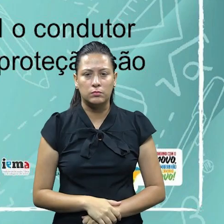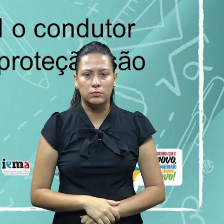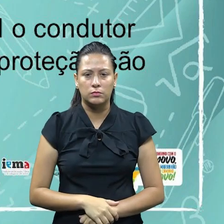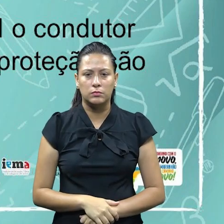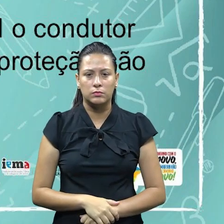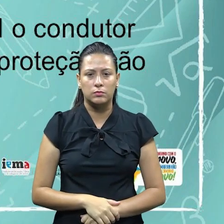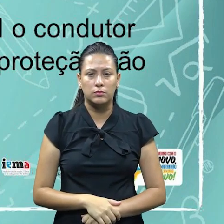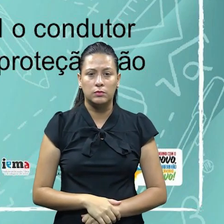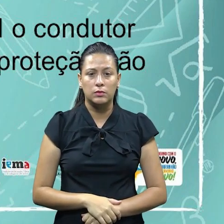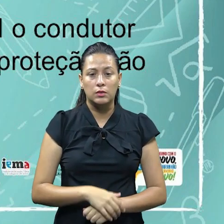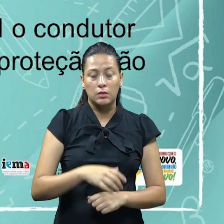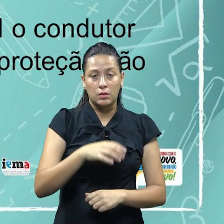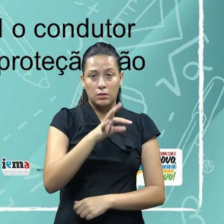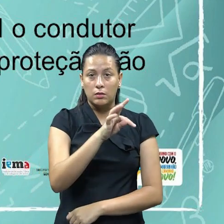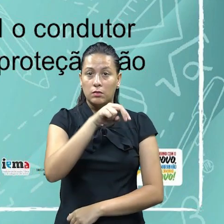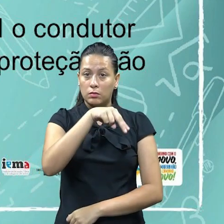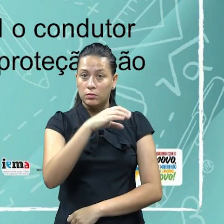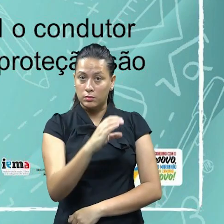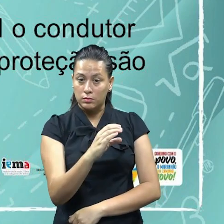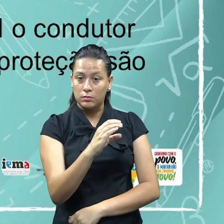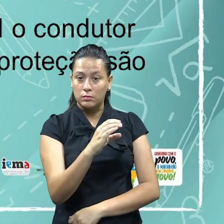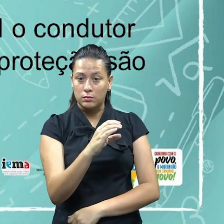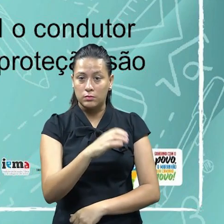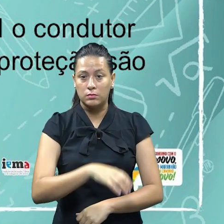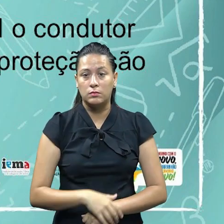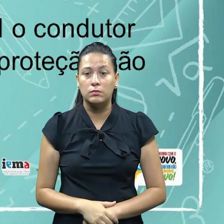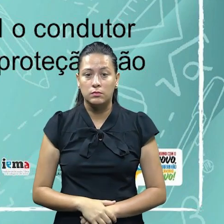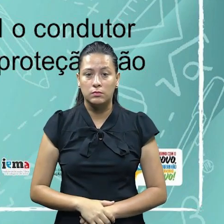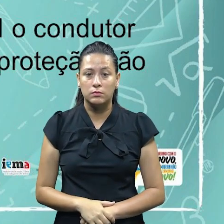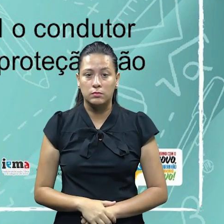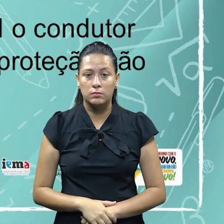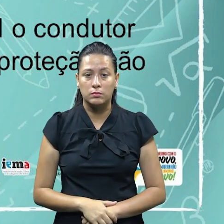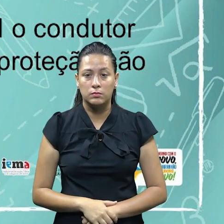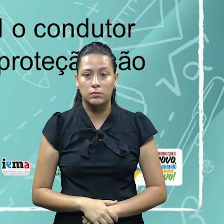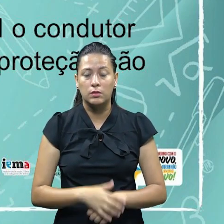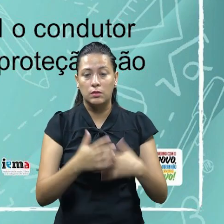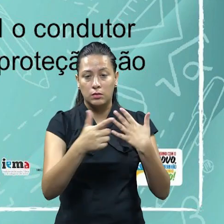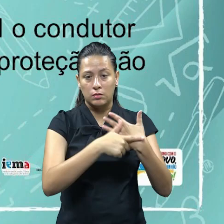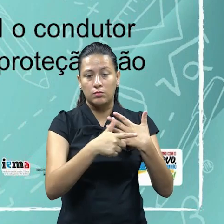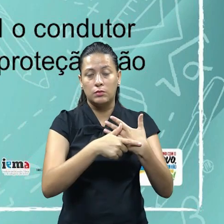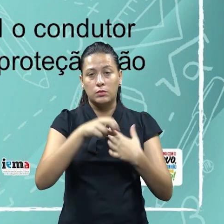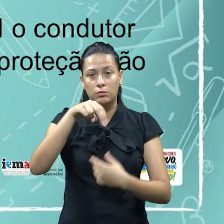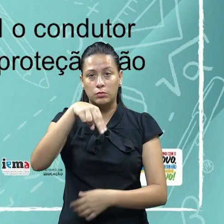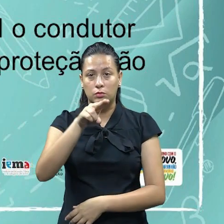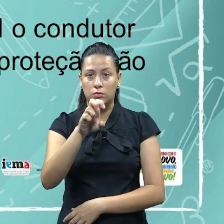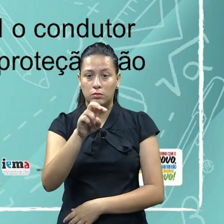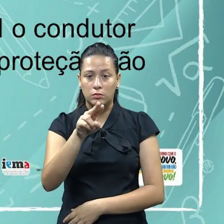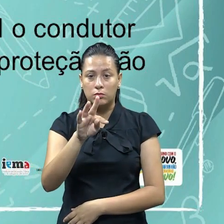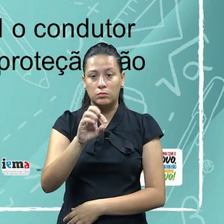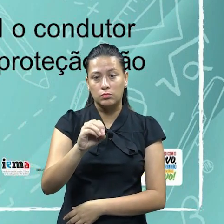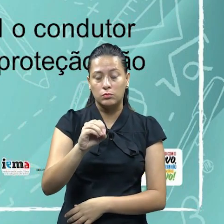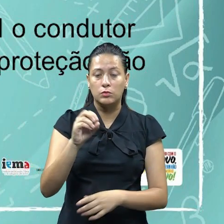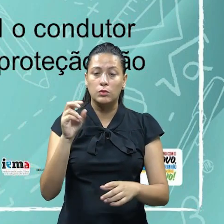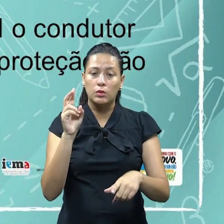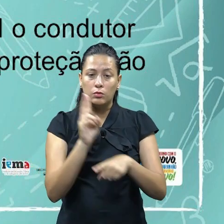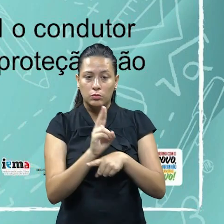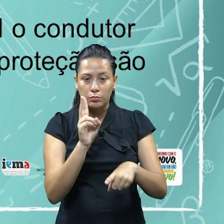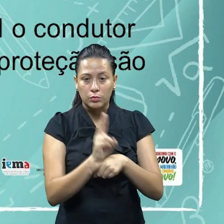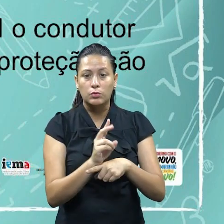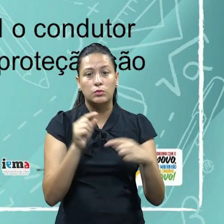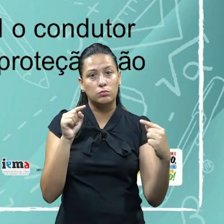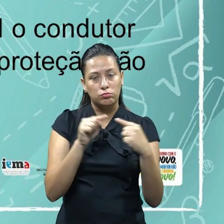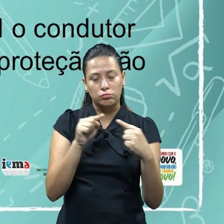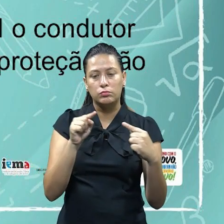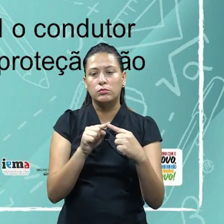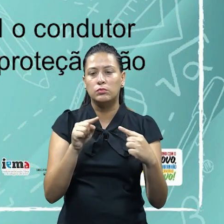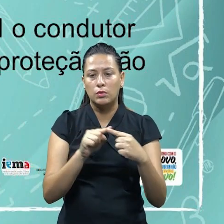tipo TNC com, tá, as funções de neutro e de proteção são